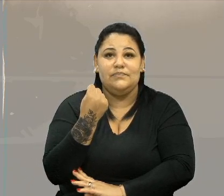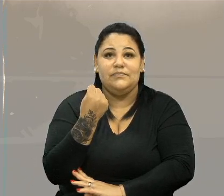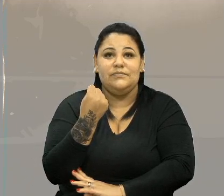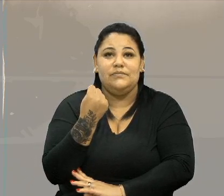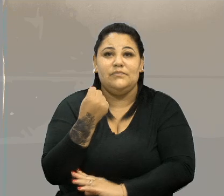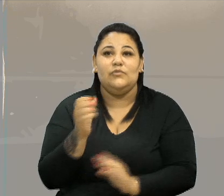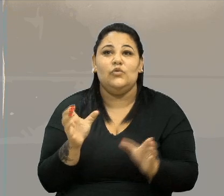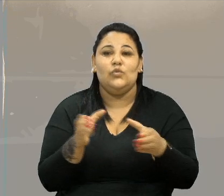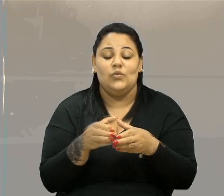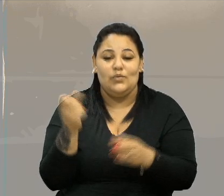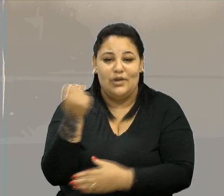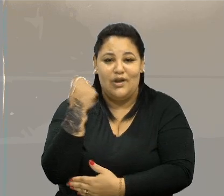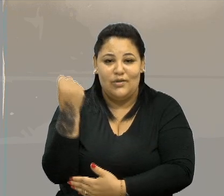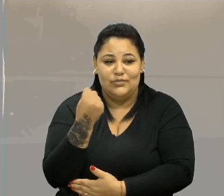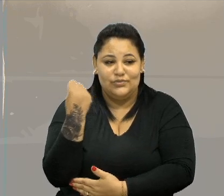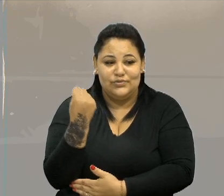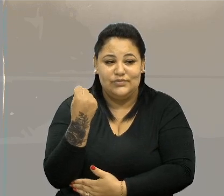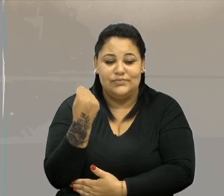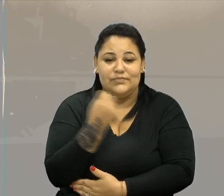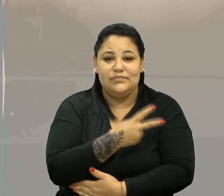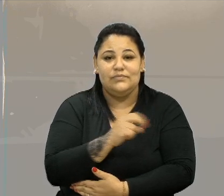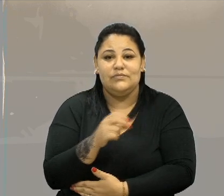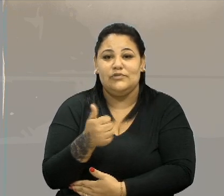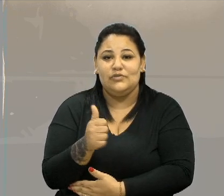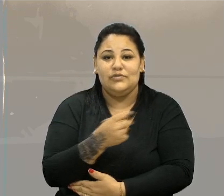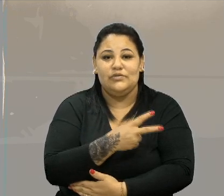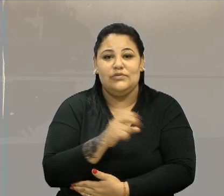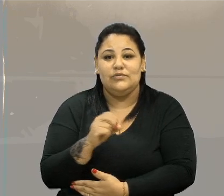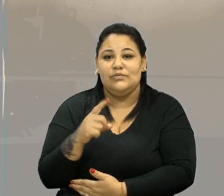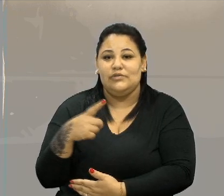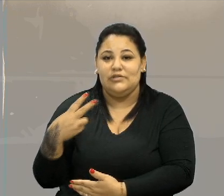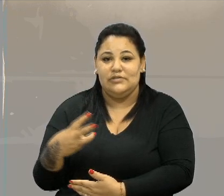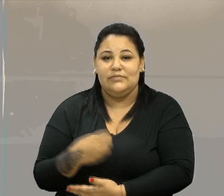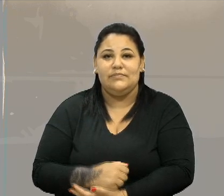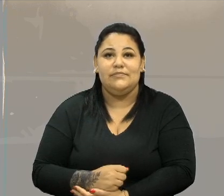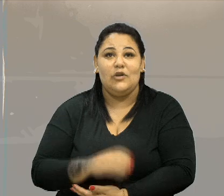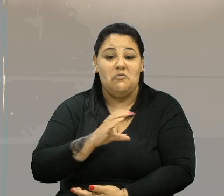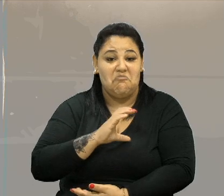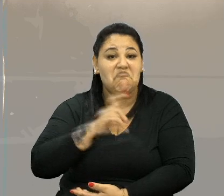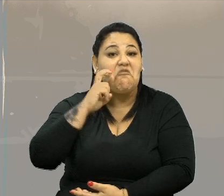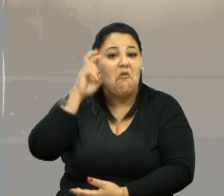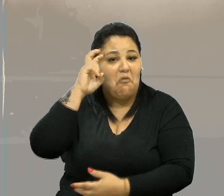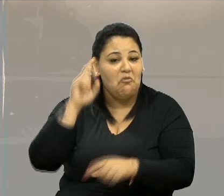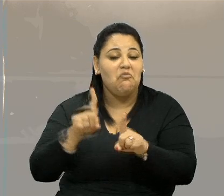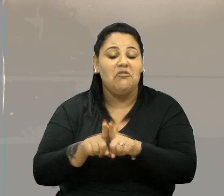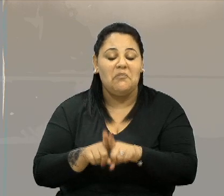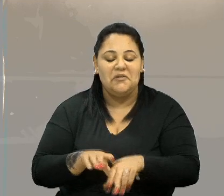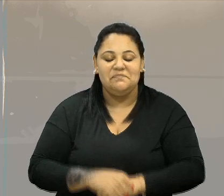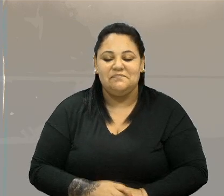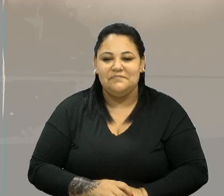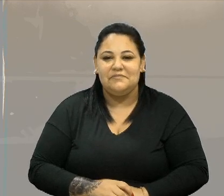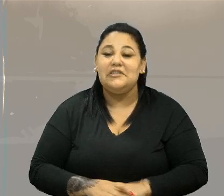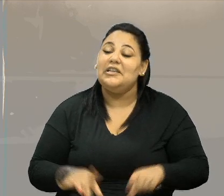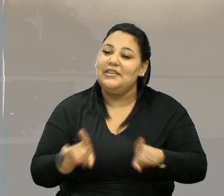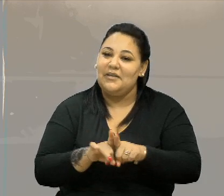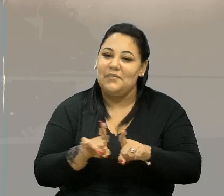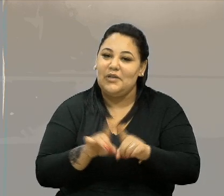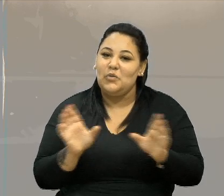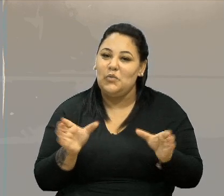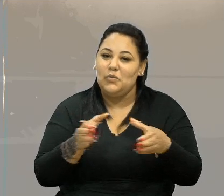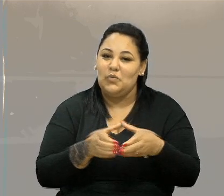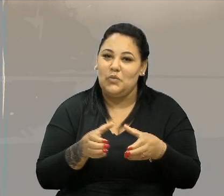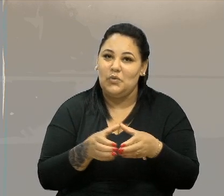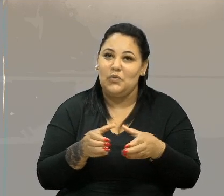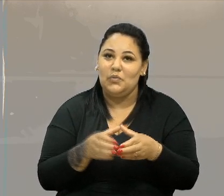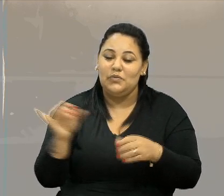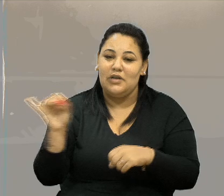Gaúcha, 2011 a 2013. Conselheiro de Cultura, 2012 a 2014. E também da Conferência Internacional de Tradição